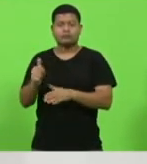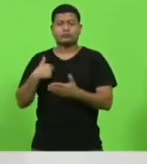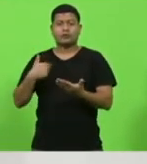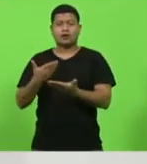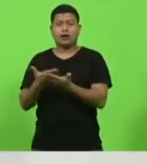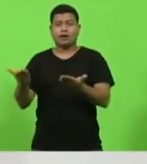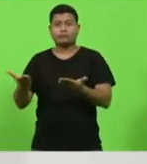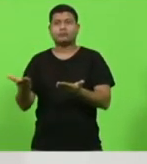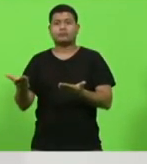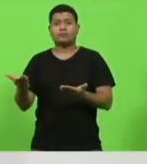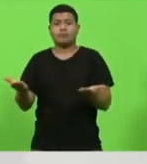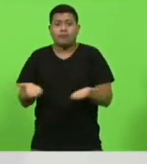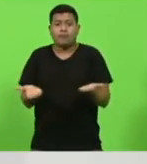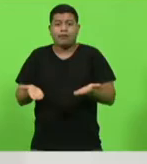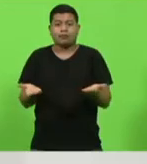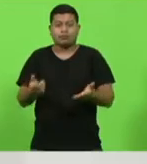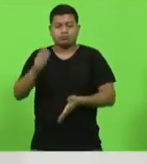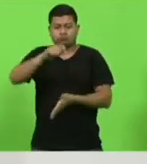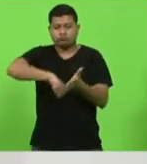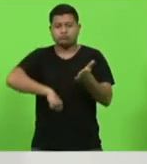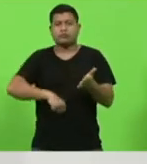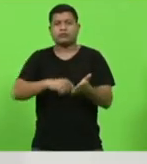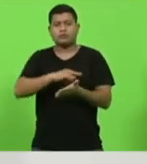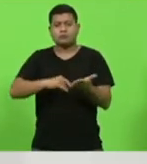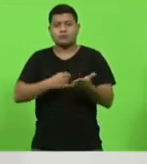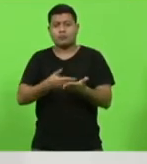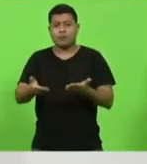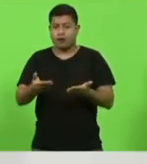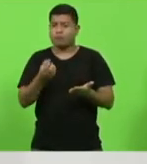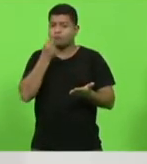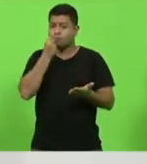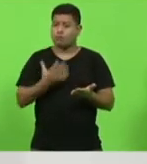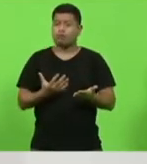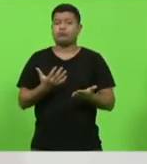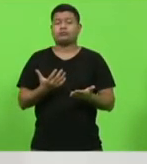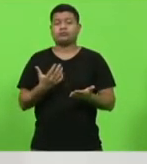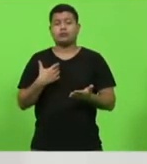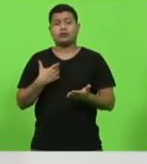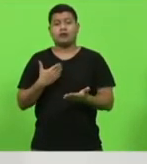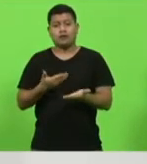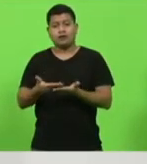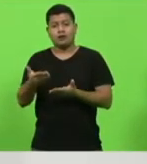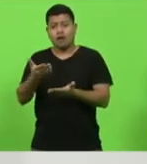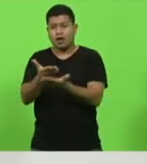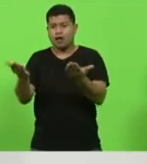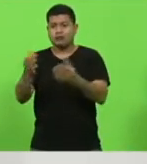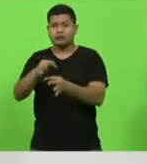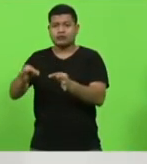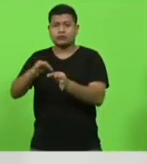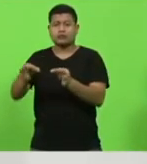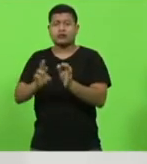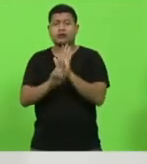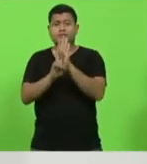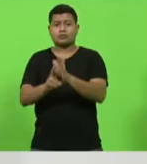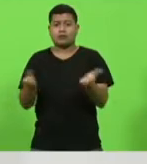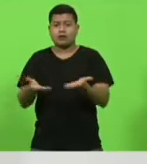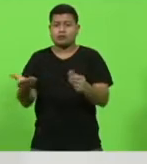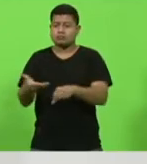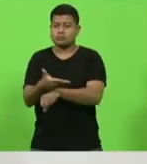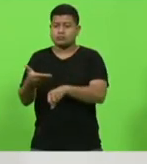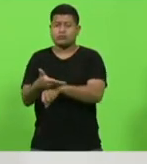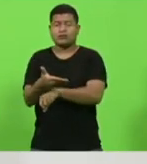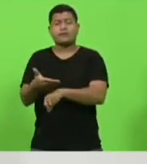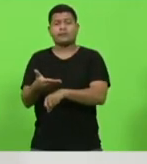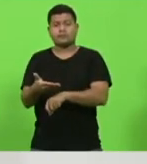intermédio desse instrumento que hoje será firmado em boa hora essas instituições instituições que dele participam se